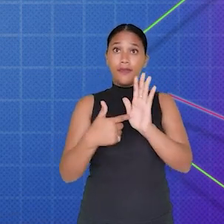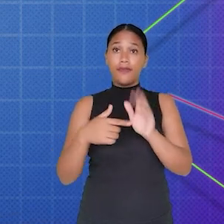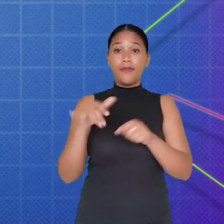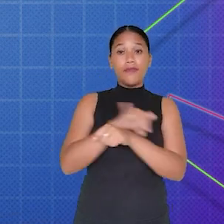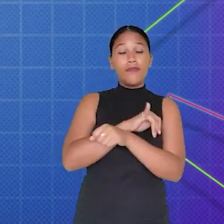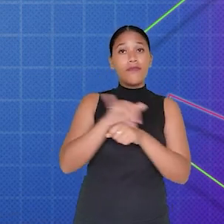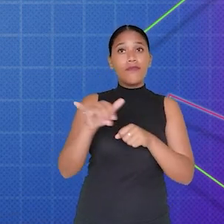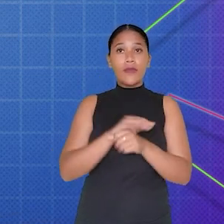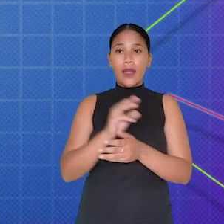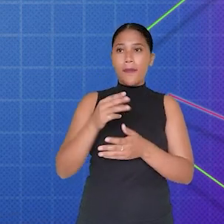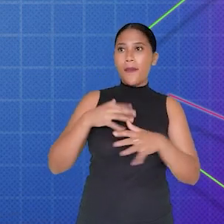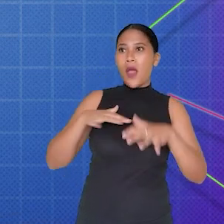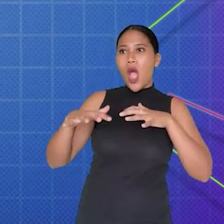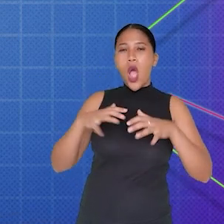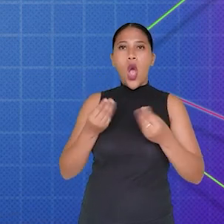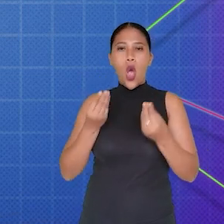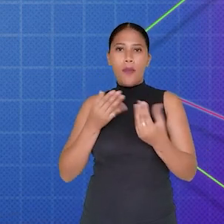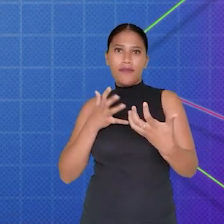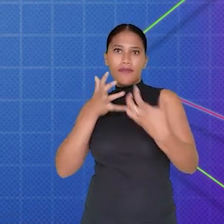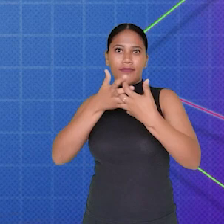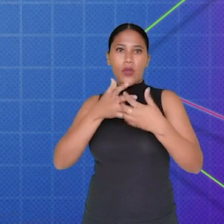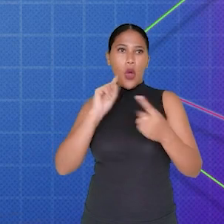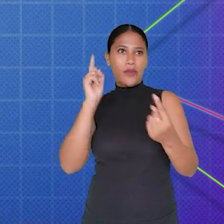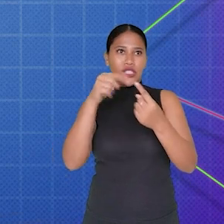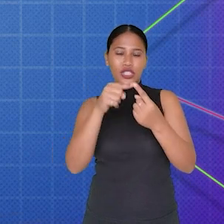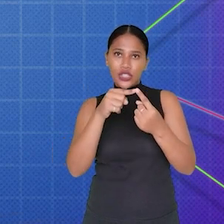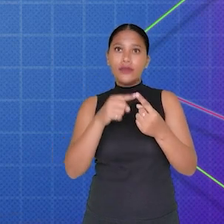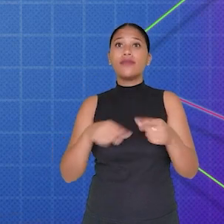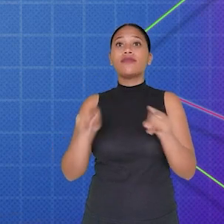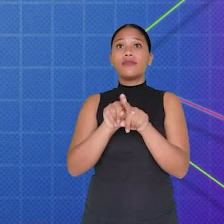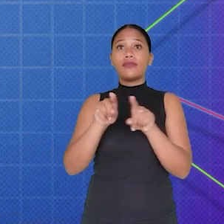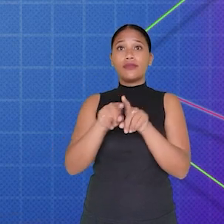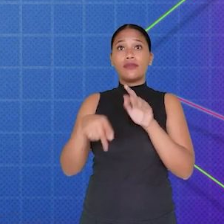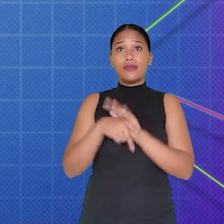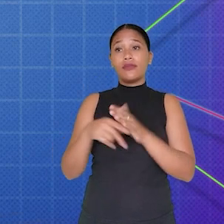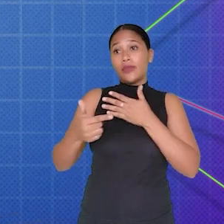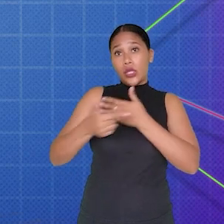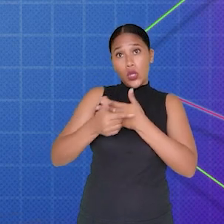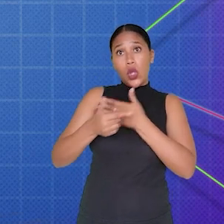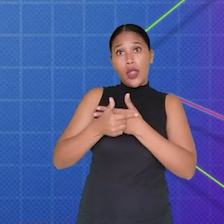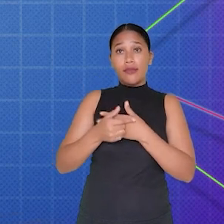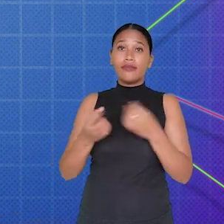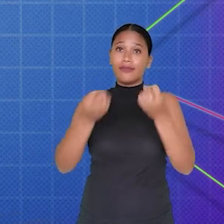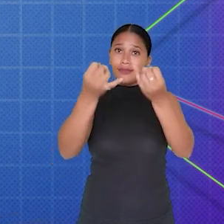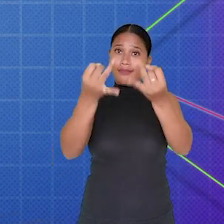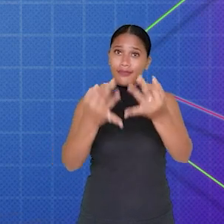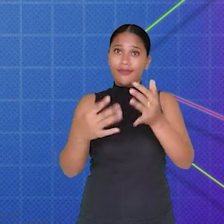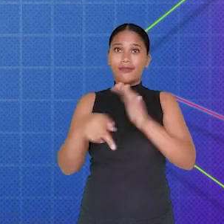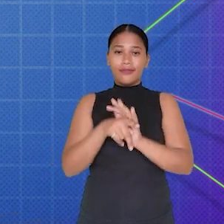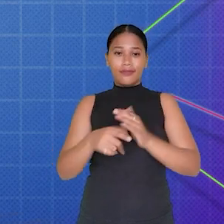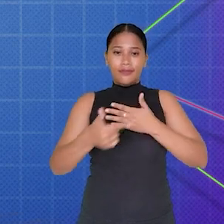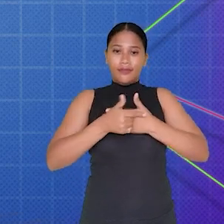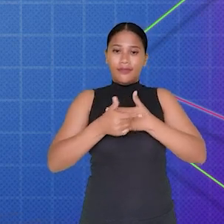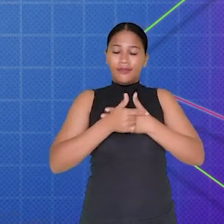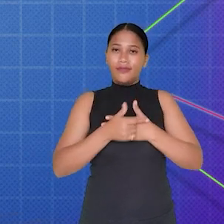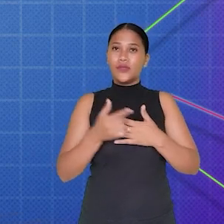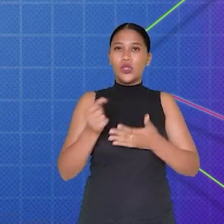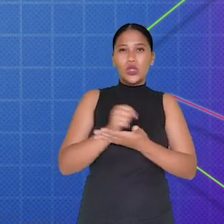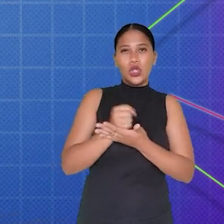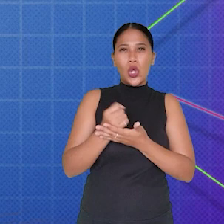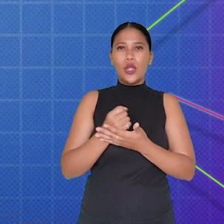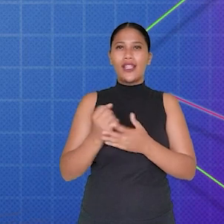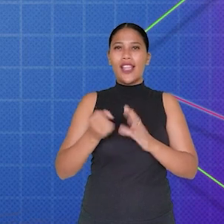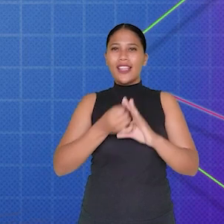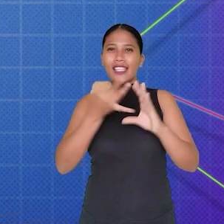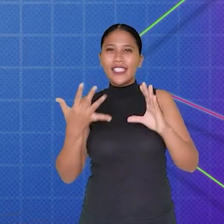Jogabilidade, apresenta uma mecânica do jogo e como o jogador interage com o ambiente e os personagens. Personagens. Descreve os personagens dos